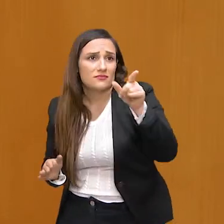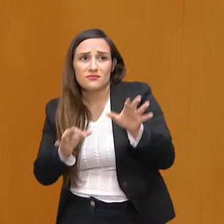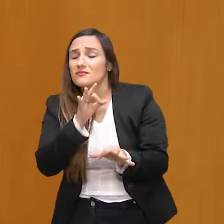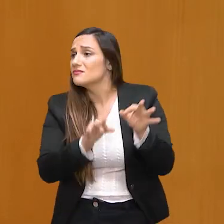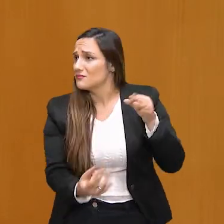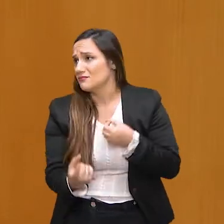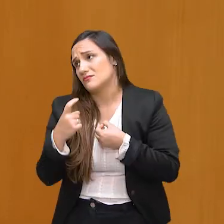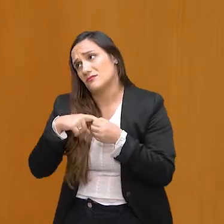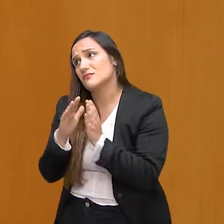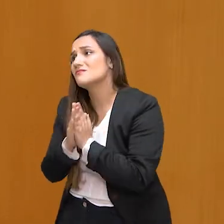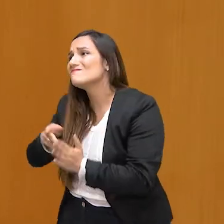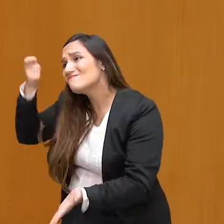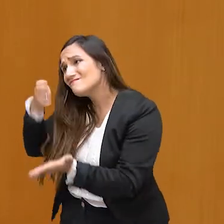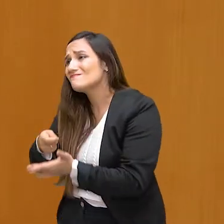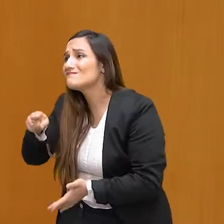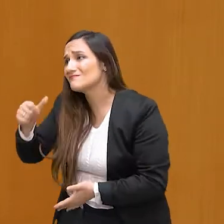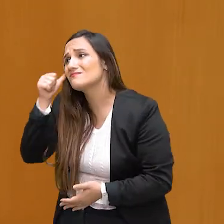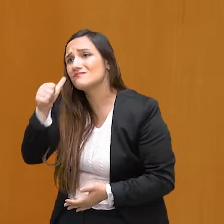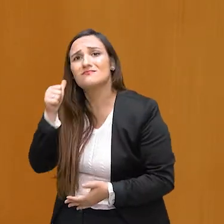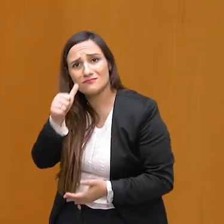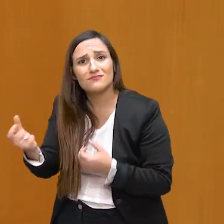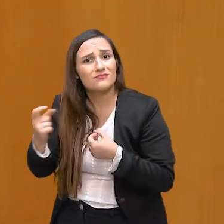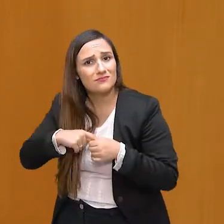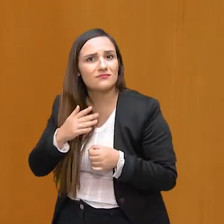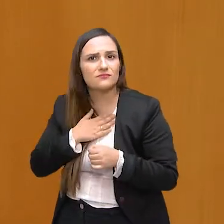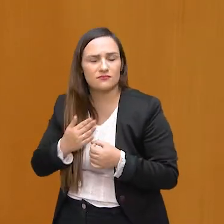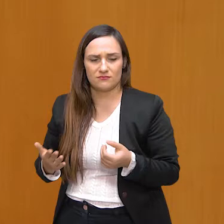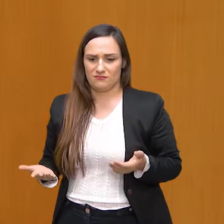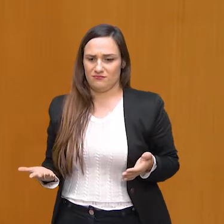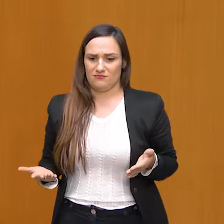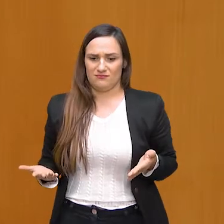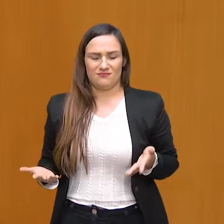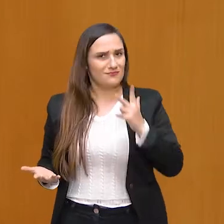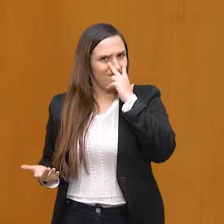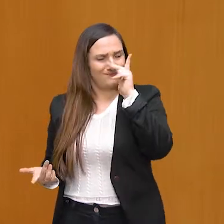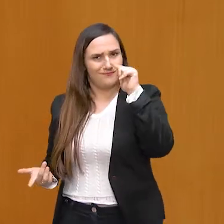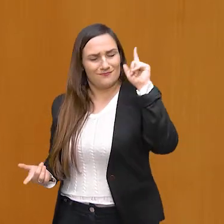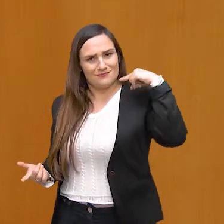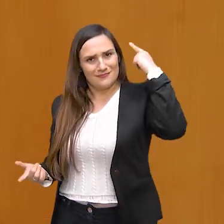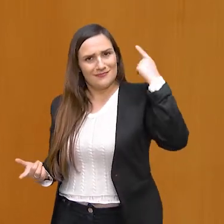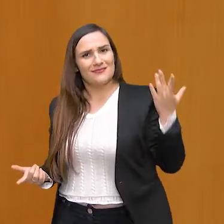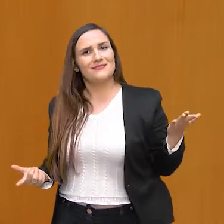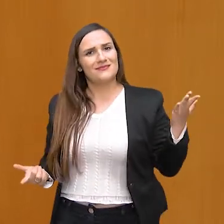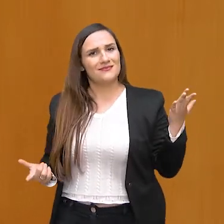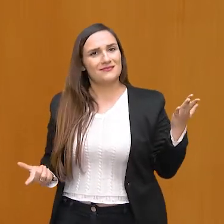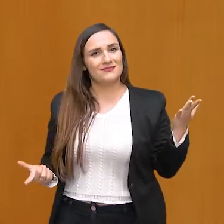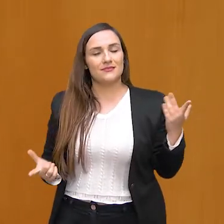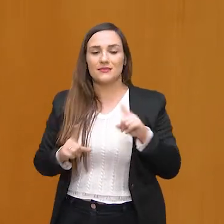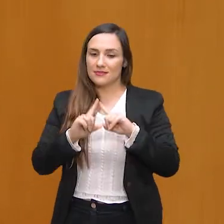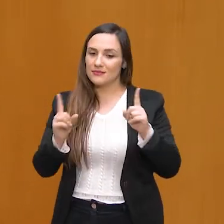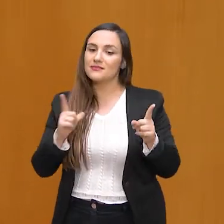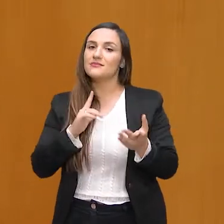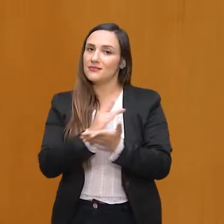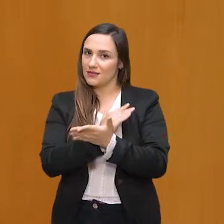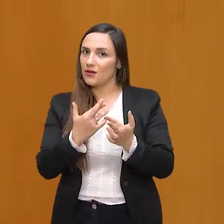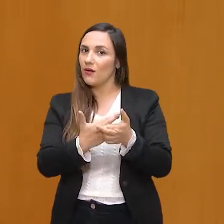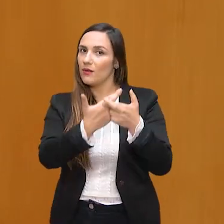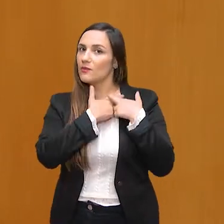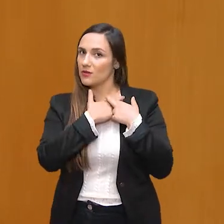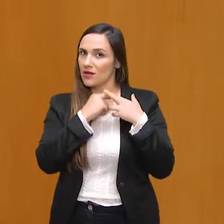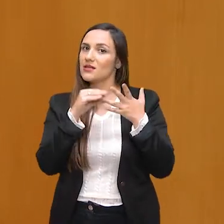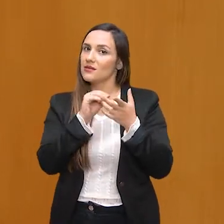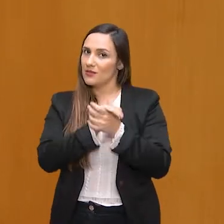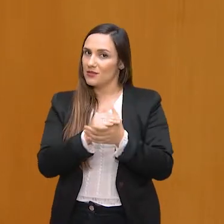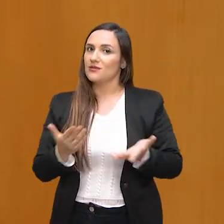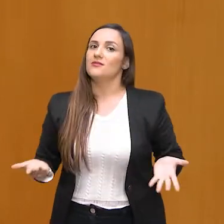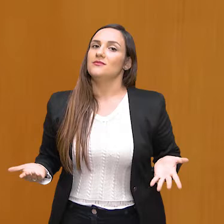dizia não, que perdoava e queria que o judiciário a obrigasse a voltar para casa. Então parece uma coisa meio absurda, mas